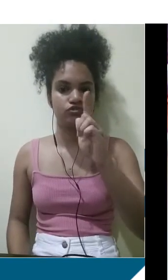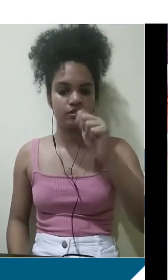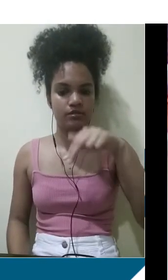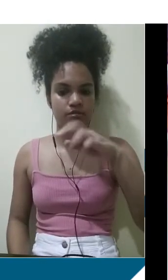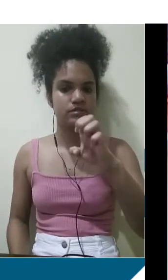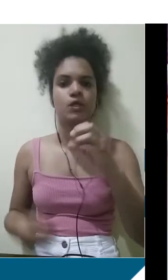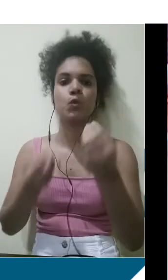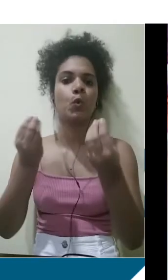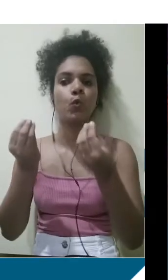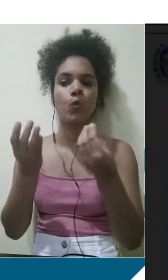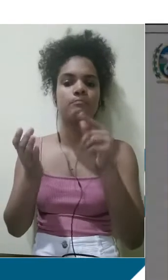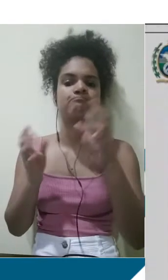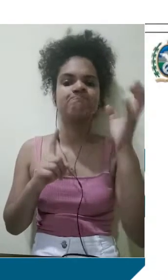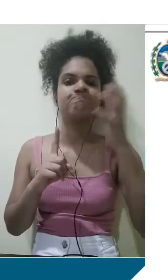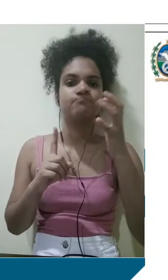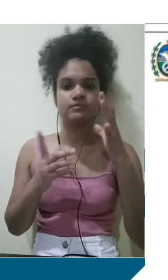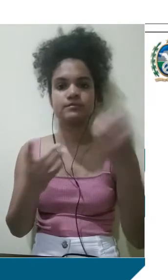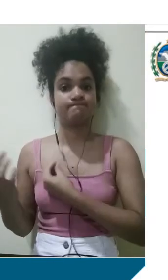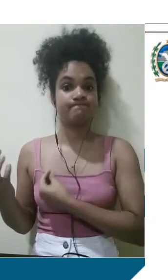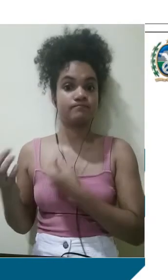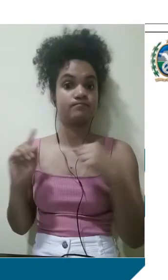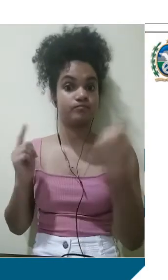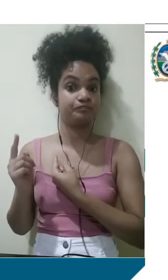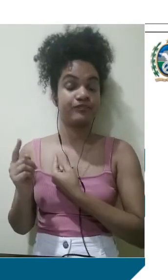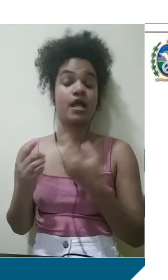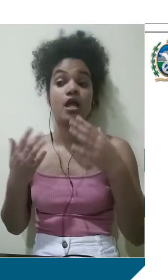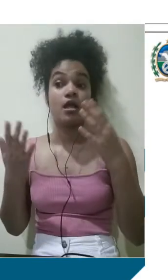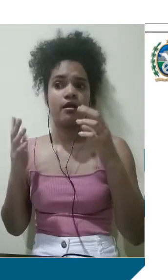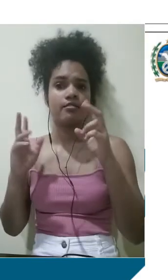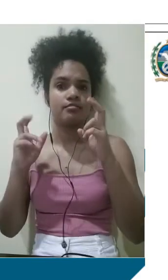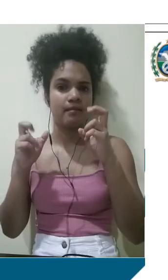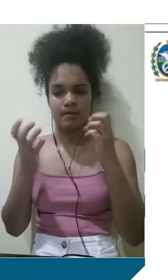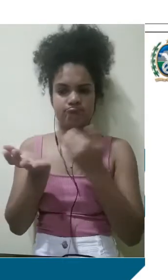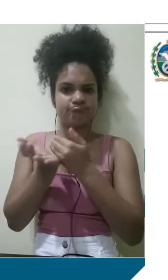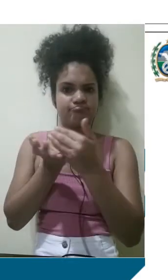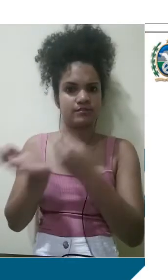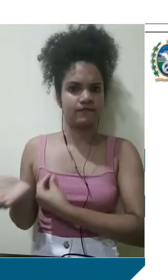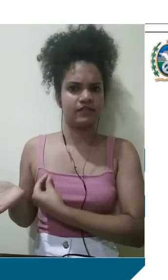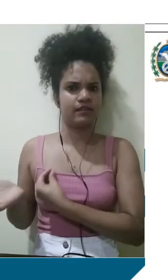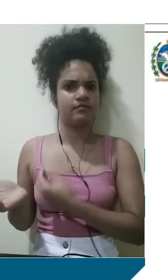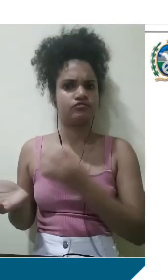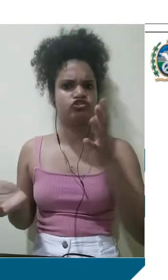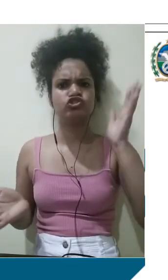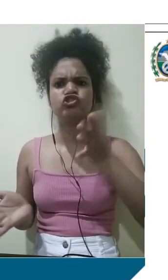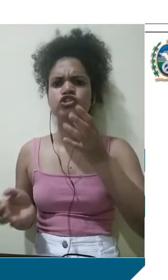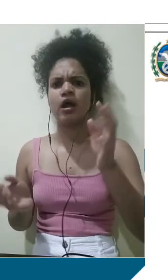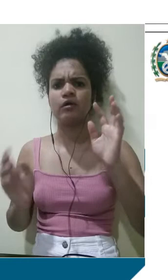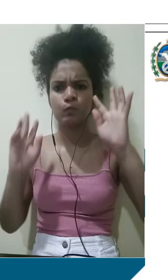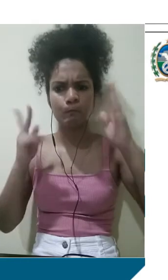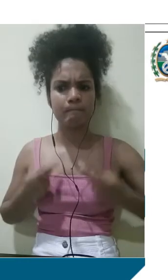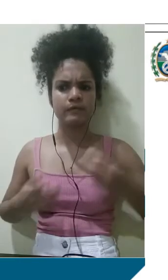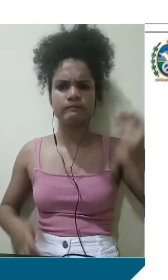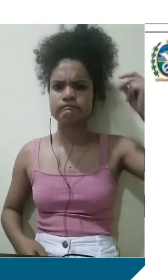nós temos hoje sobre esse tema. A origem da vida é um tema que fascina a humanidade desde que